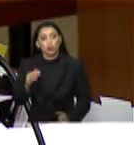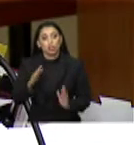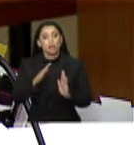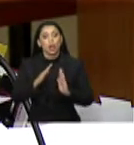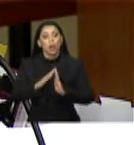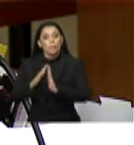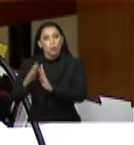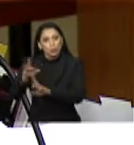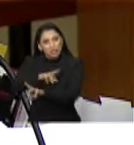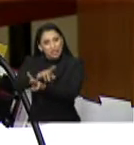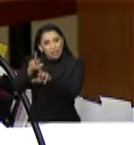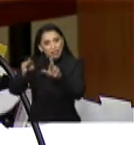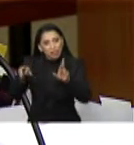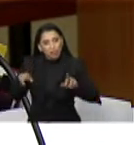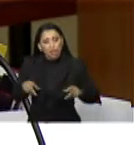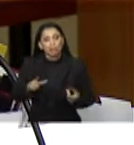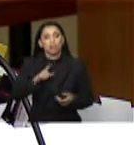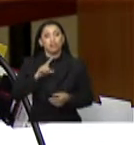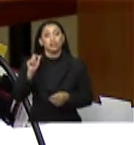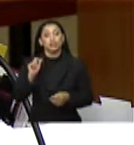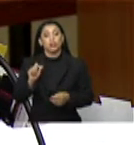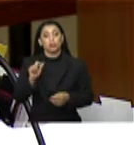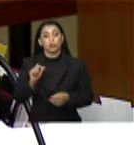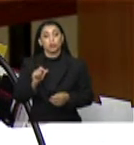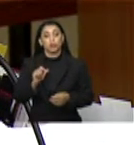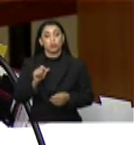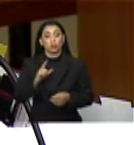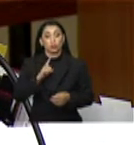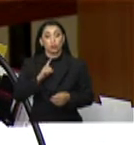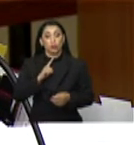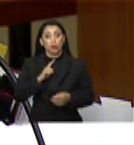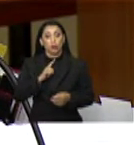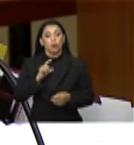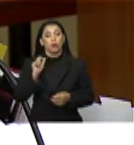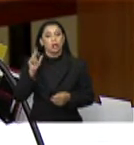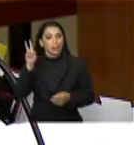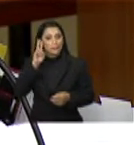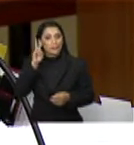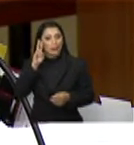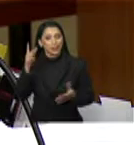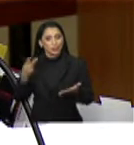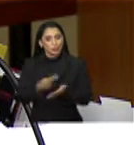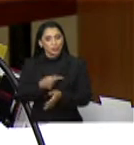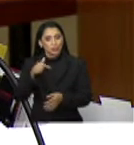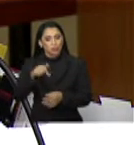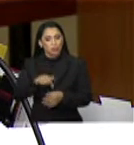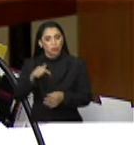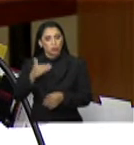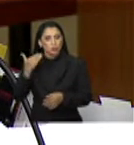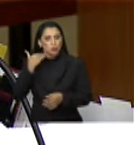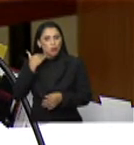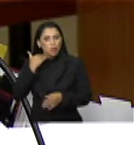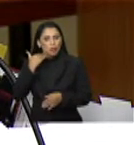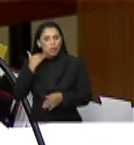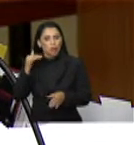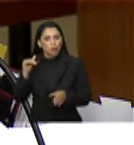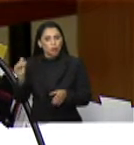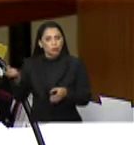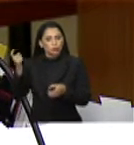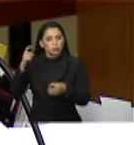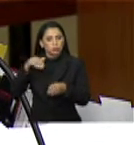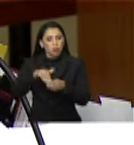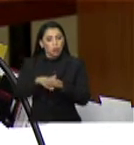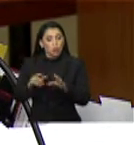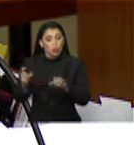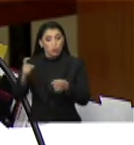inclusive em relação ao conhecido overnight lembrar que o Brasil é rapidamente isso é importante lembrar que antes